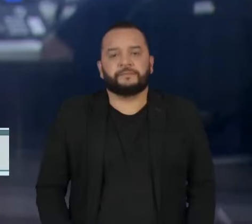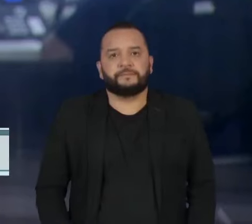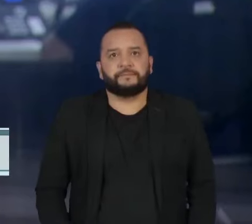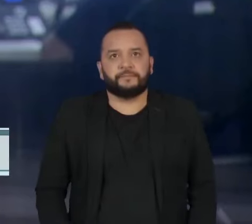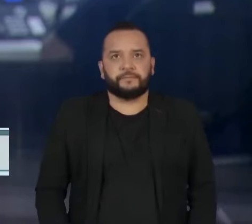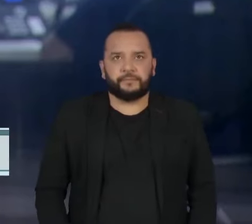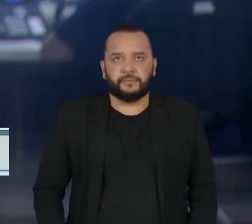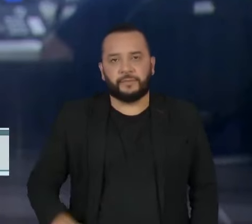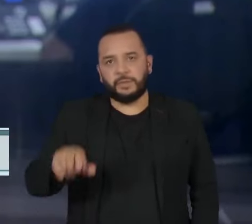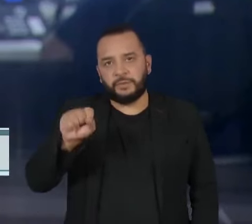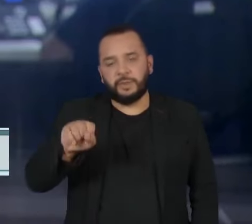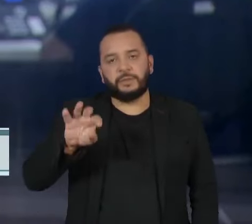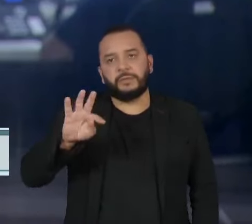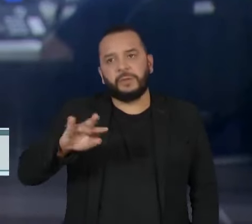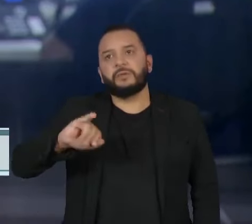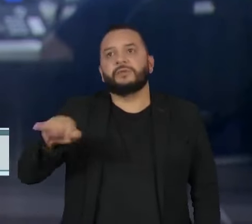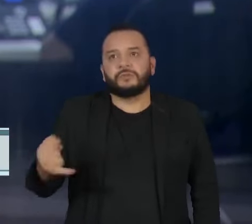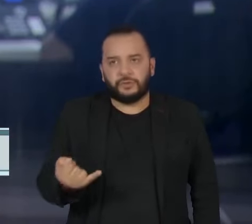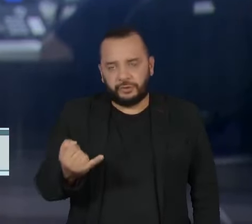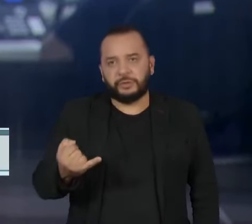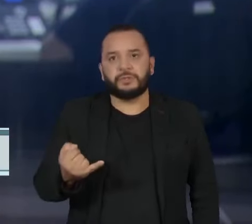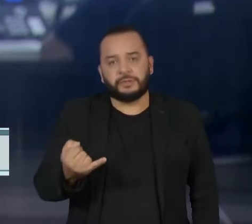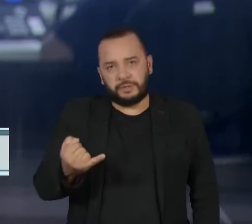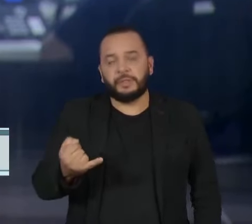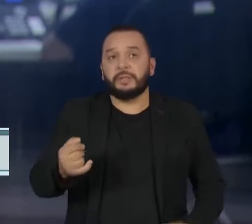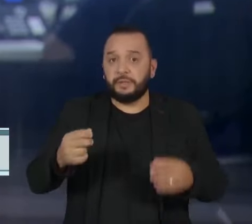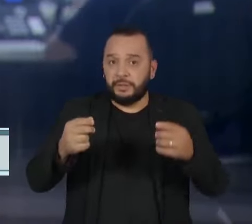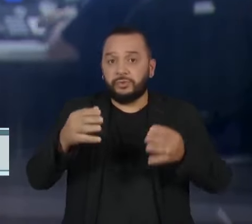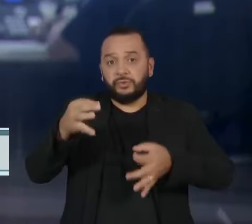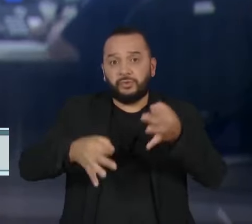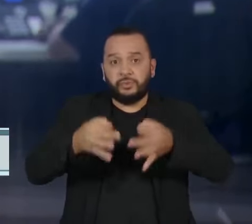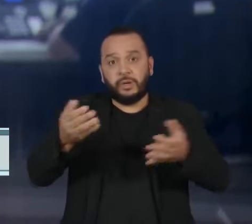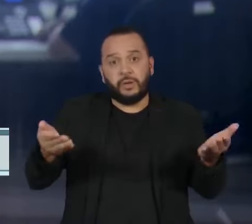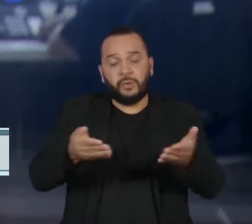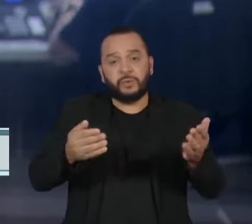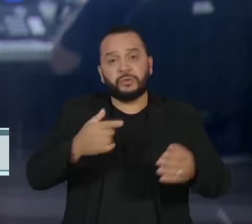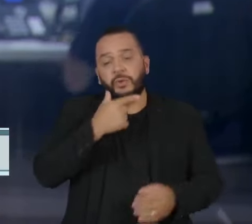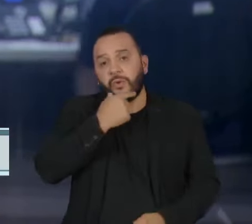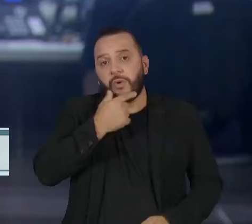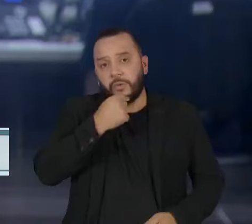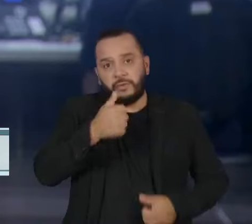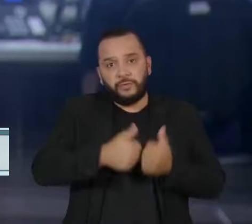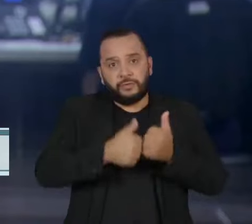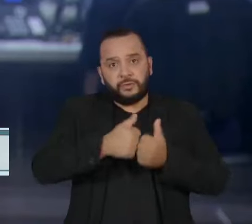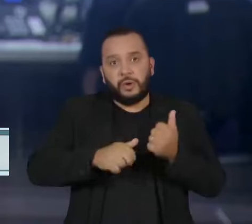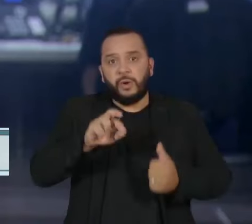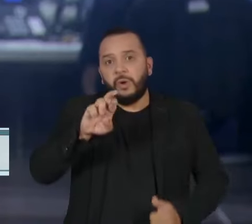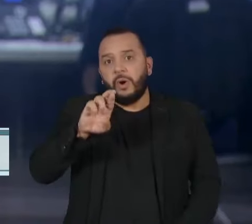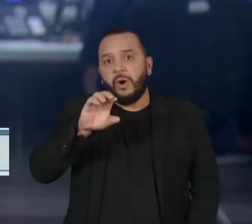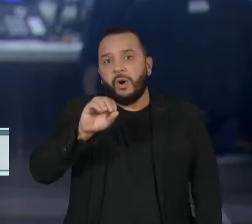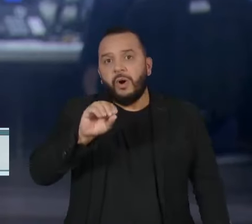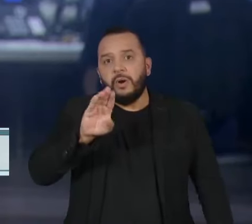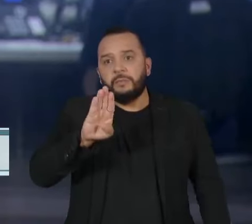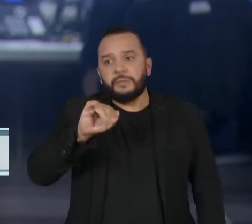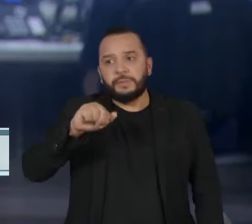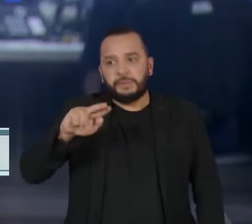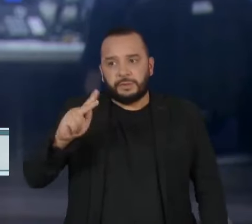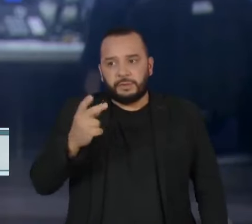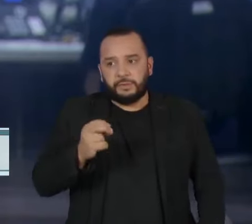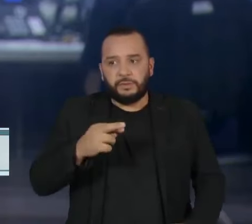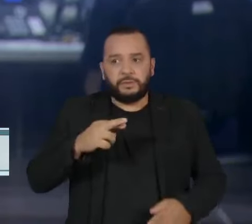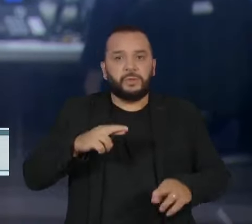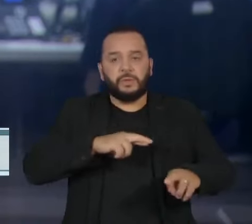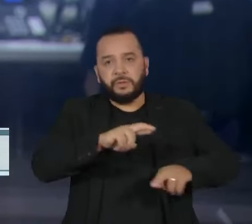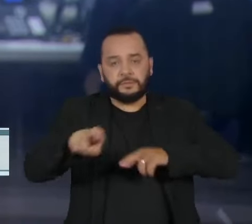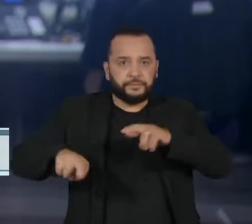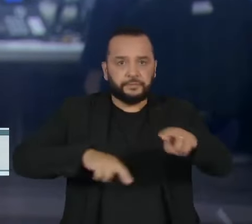e o Superior Tribunal de Justiça julga hoje se o ex-jogador Robinho condenado na Itália aá 9 anos de prisão por estupro